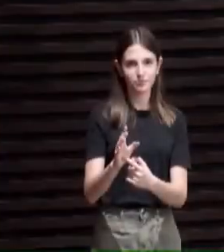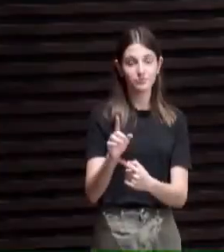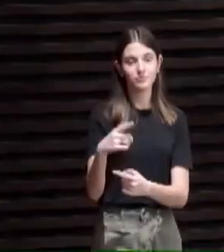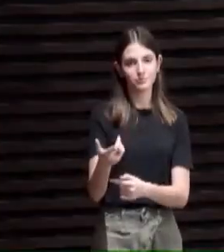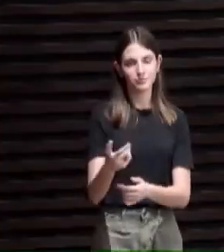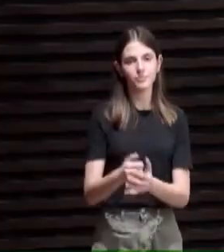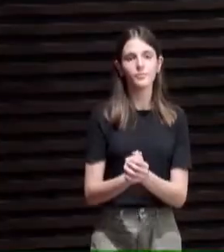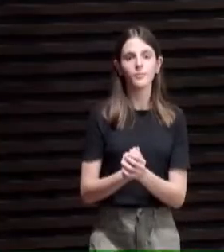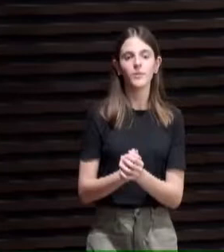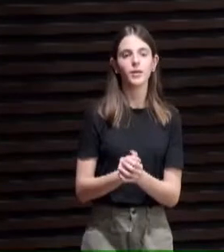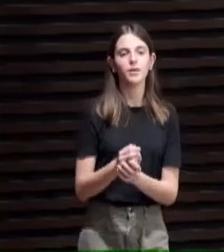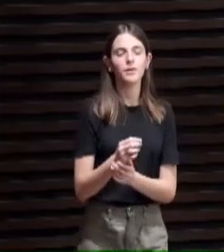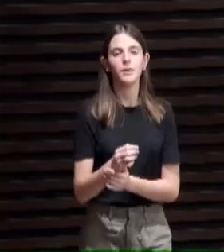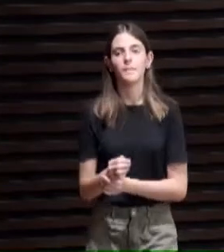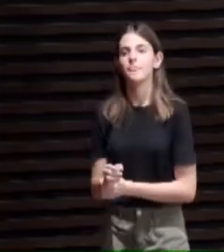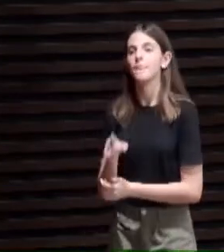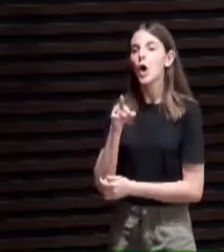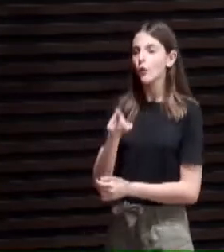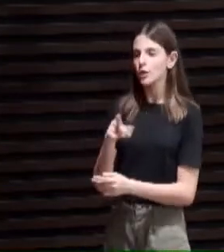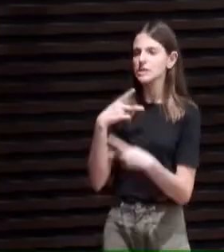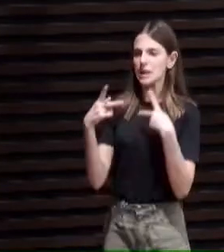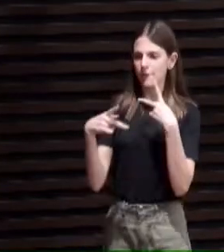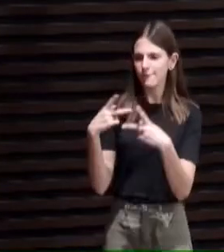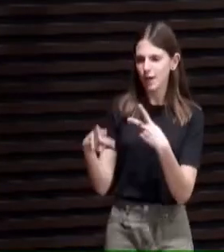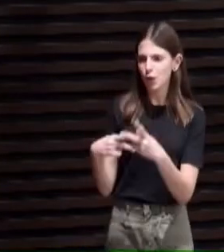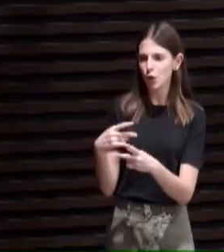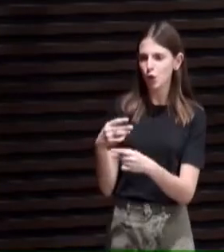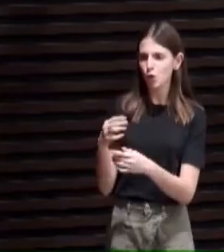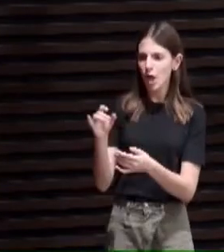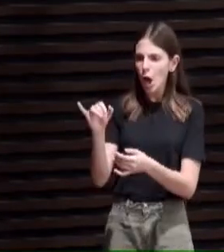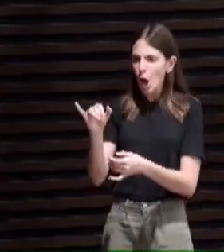Você falou da oportunidade de Judas.